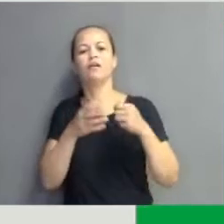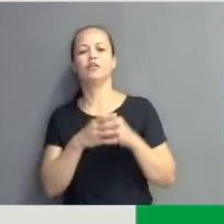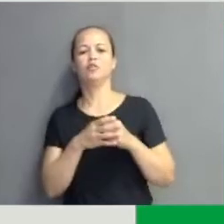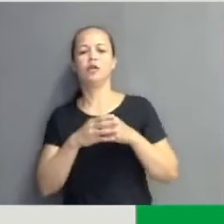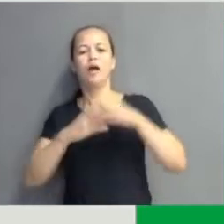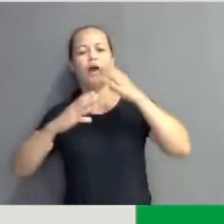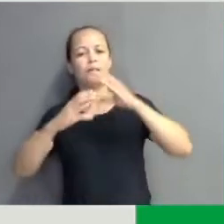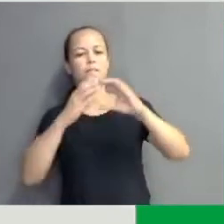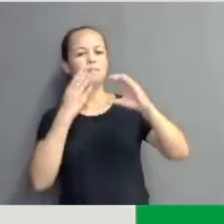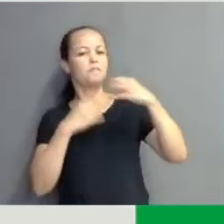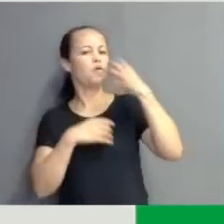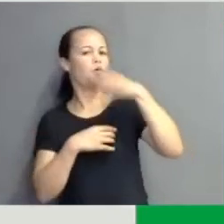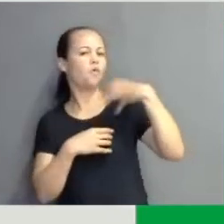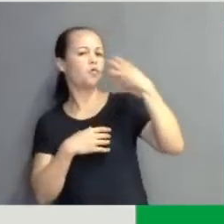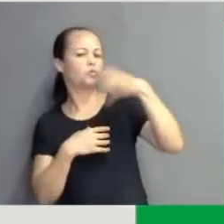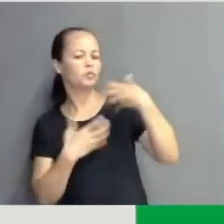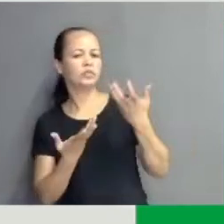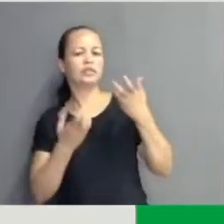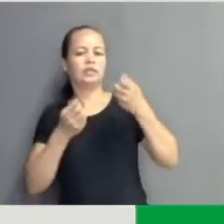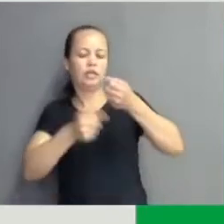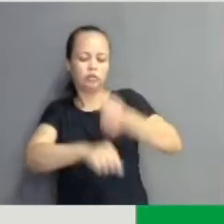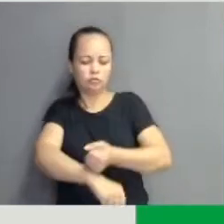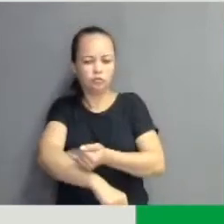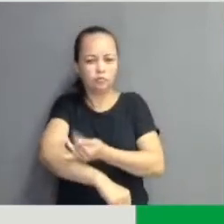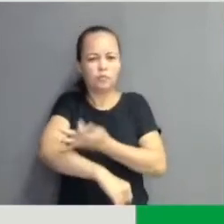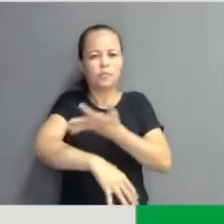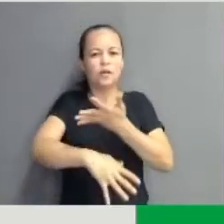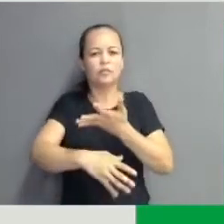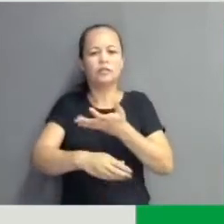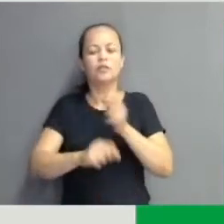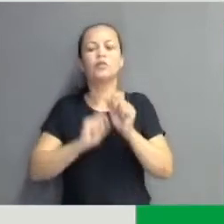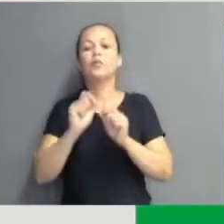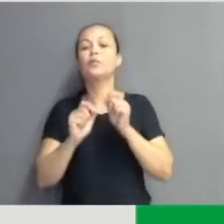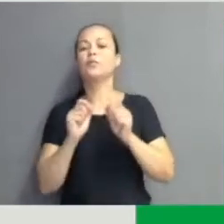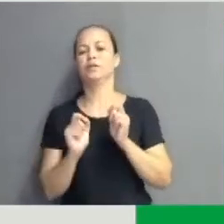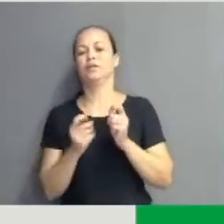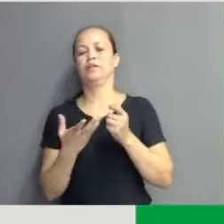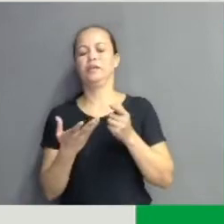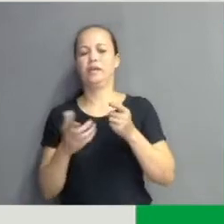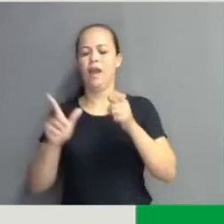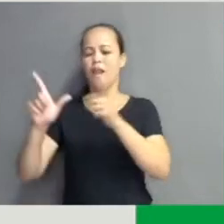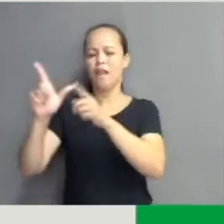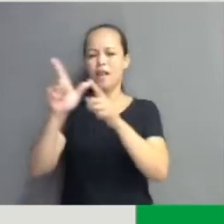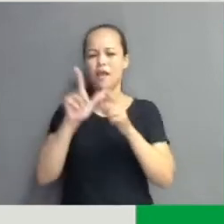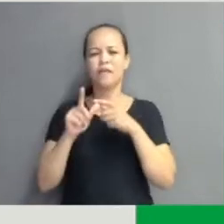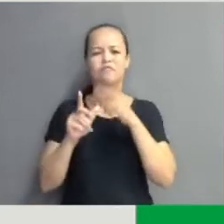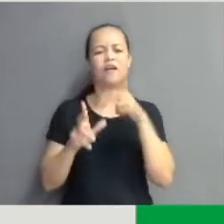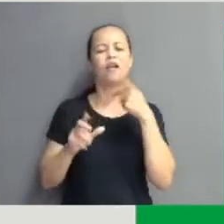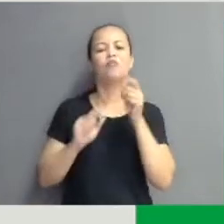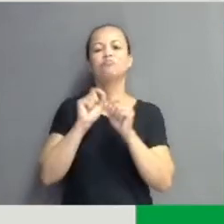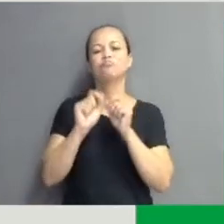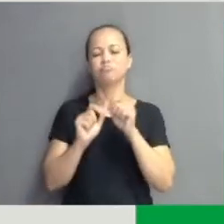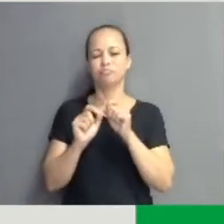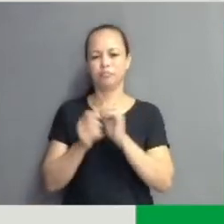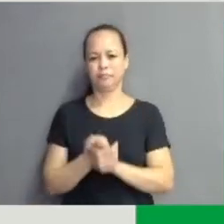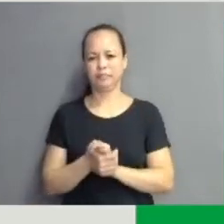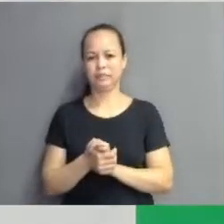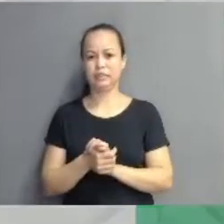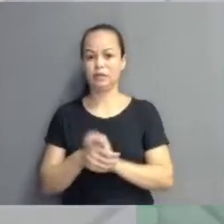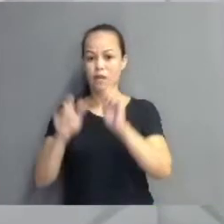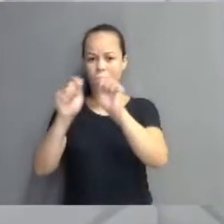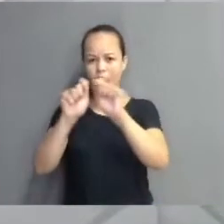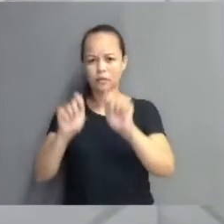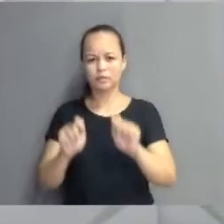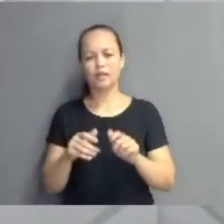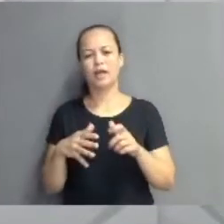Quando eu canto uma canção eu estou expressando ali o que aquela letra tá querendo falar isso mesmo as artes são